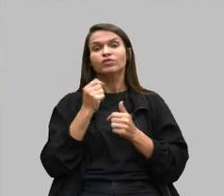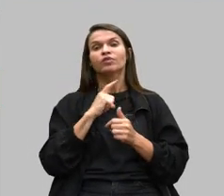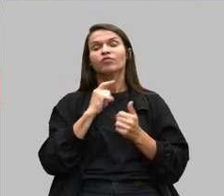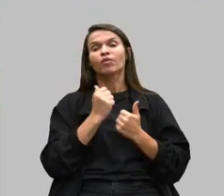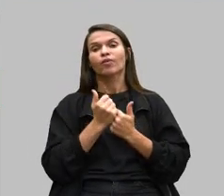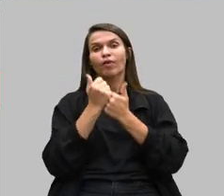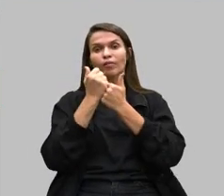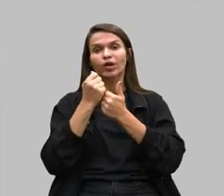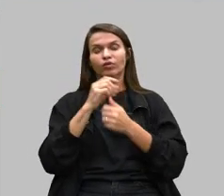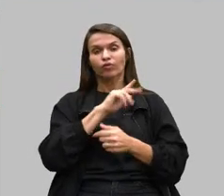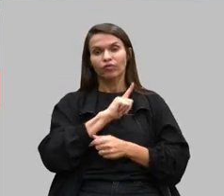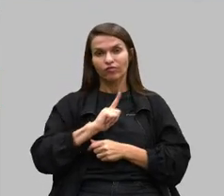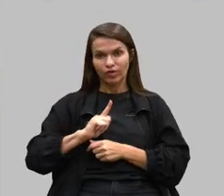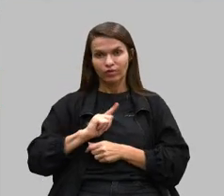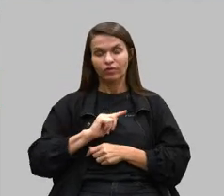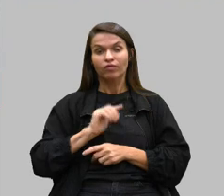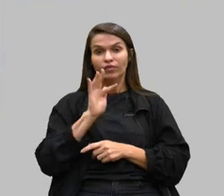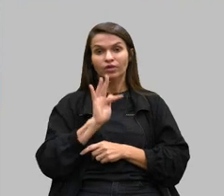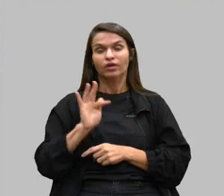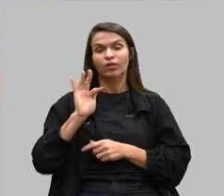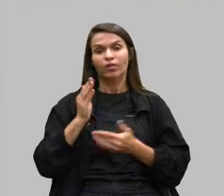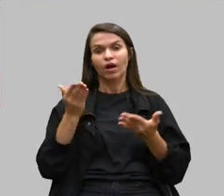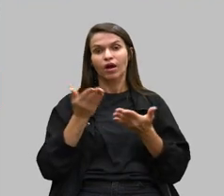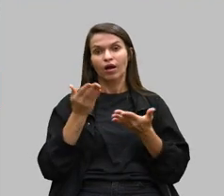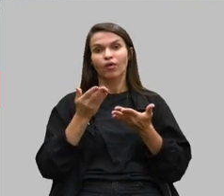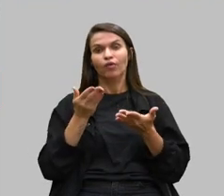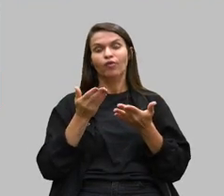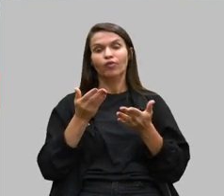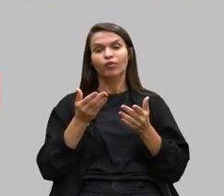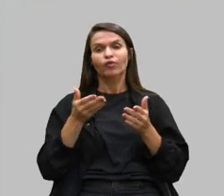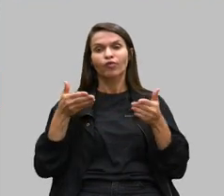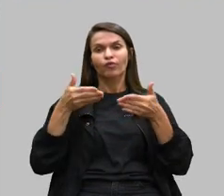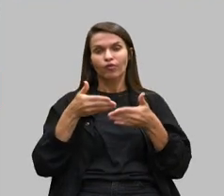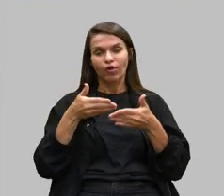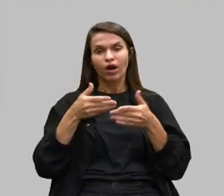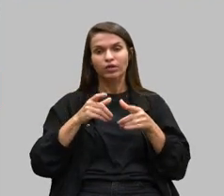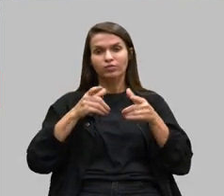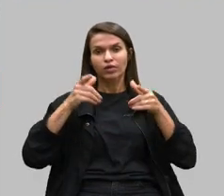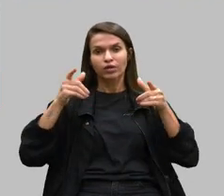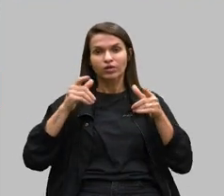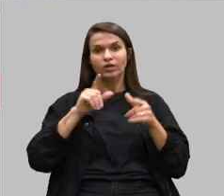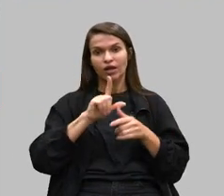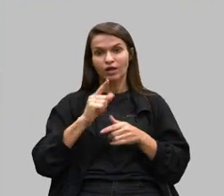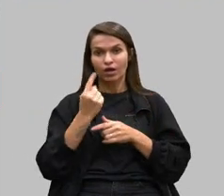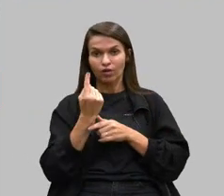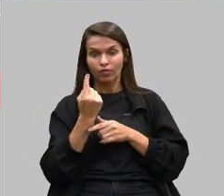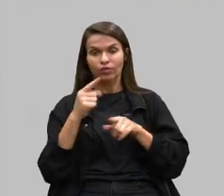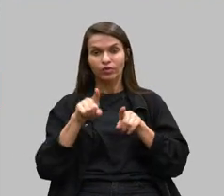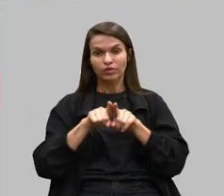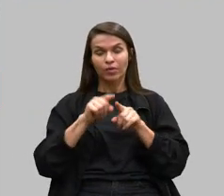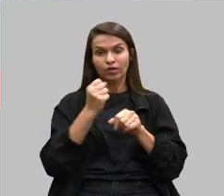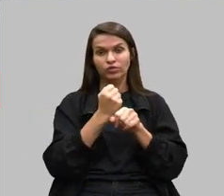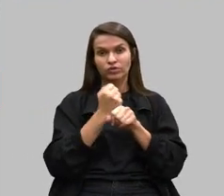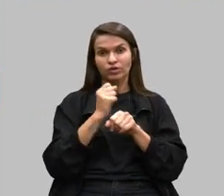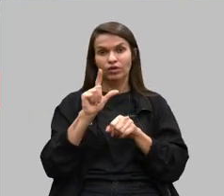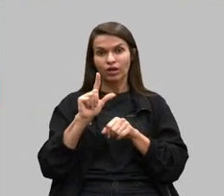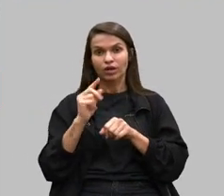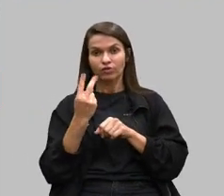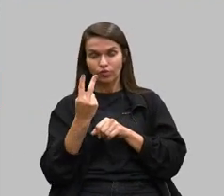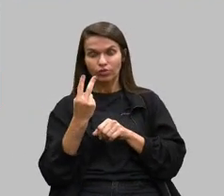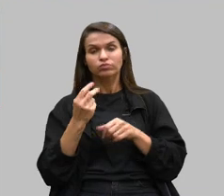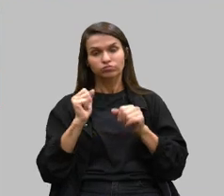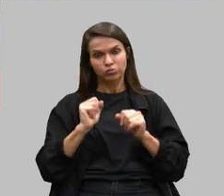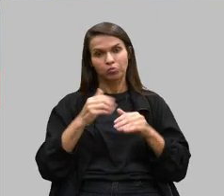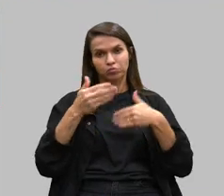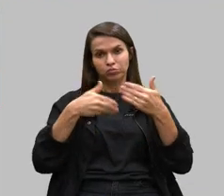pelo Governo Federal para agora a concessão do metrô expansão da linha um e a concessão da linha dois então podemos continuar avançando eventualmente com esses